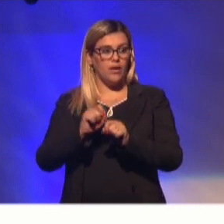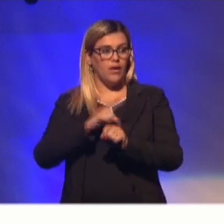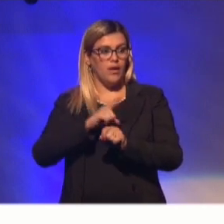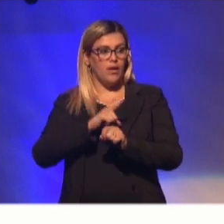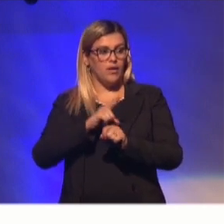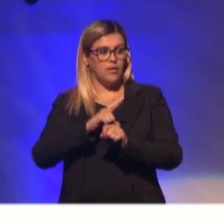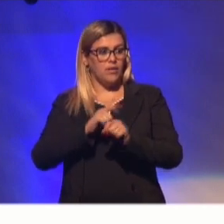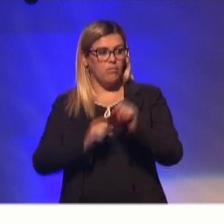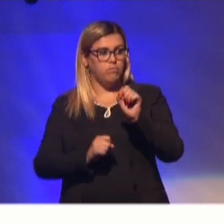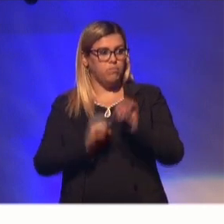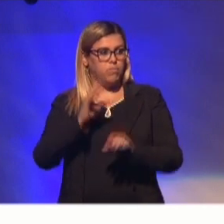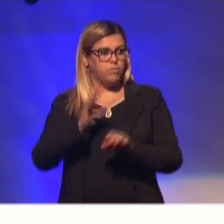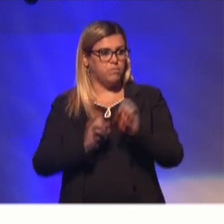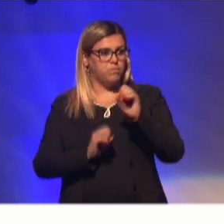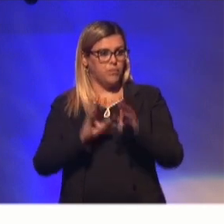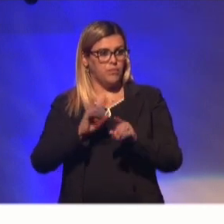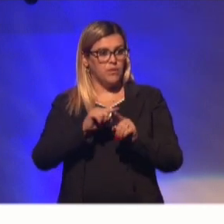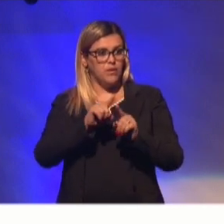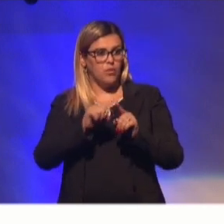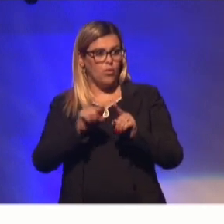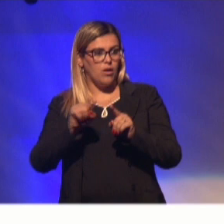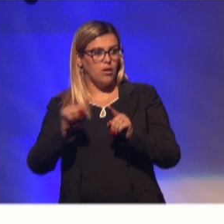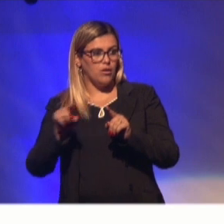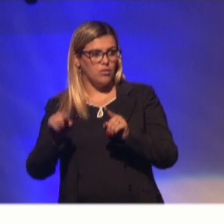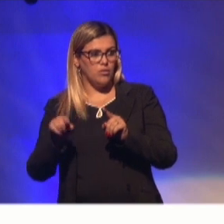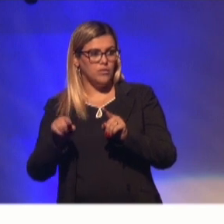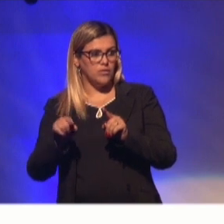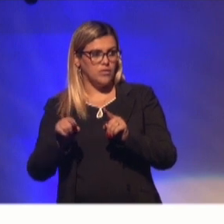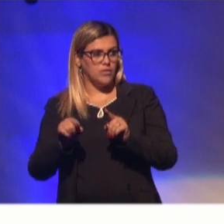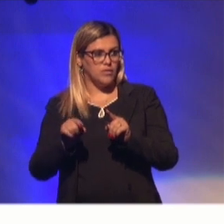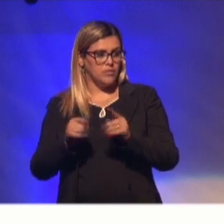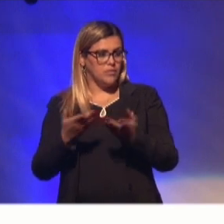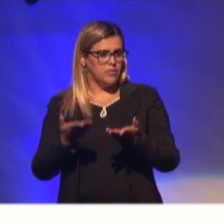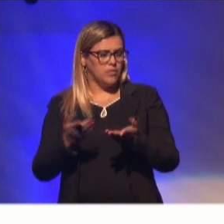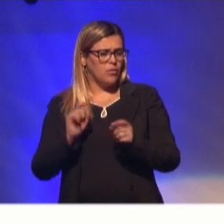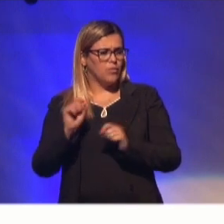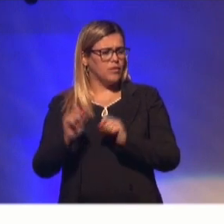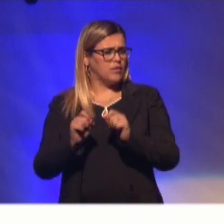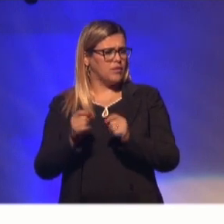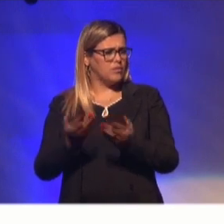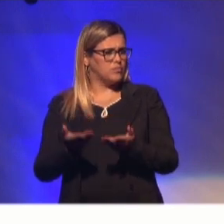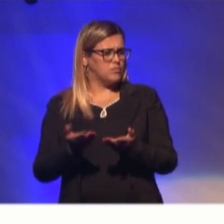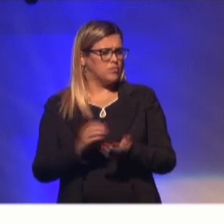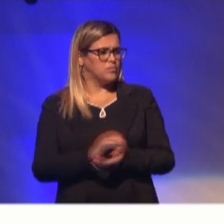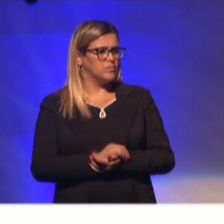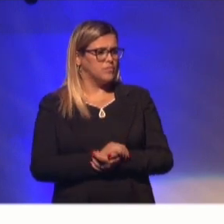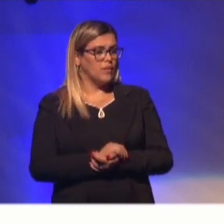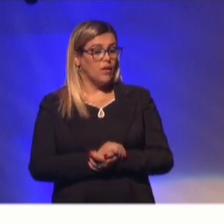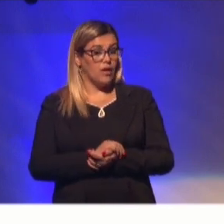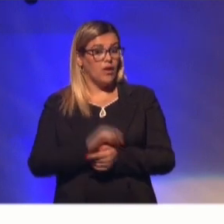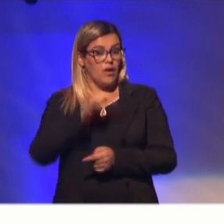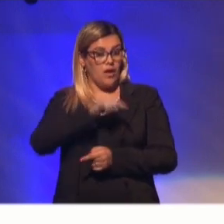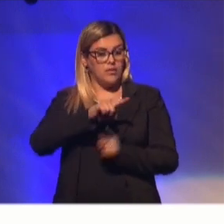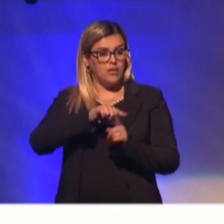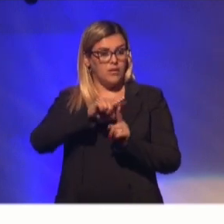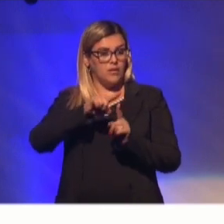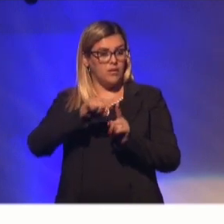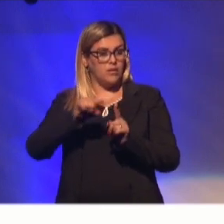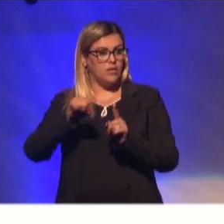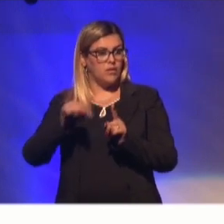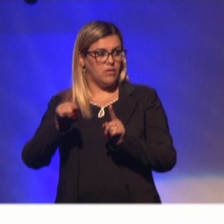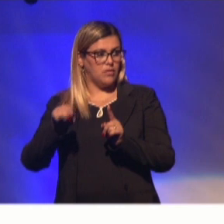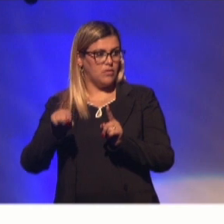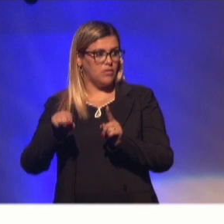explosões, assim como as ondas produzidas por jatos supersônicos. Bem, essas ondas, ela